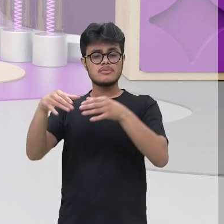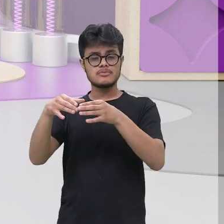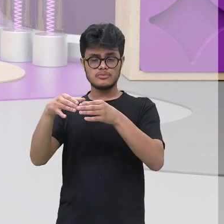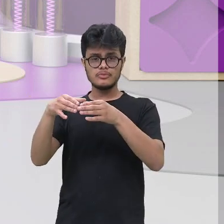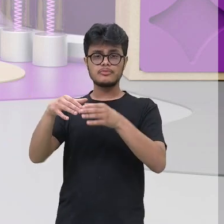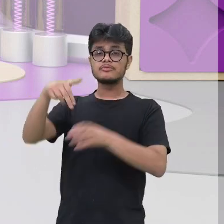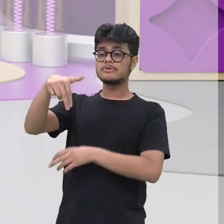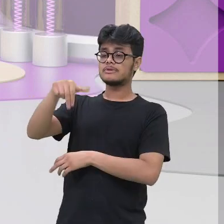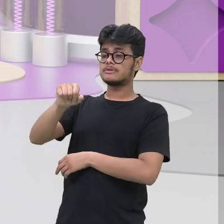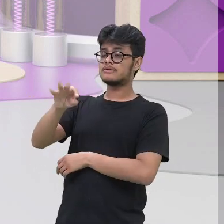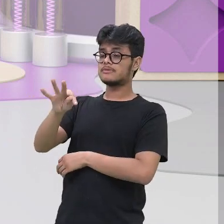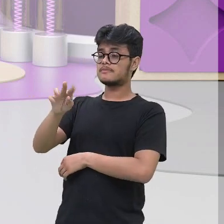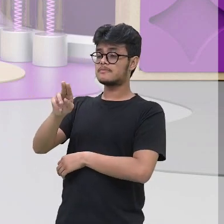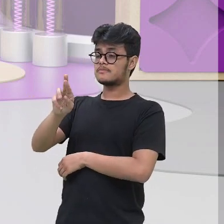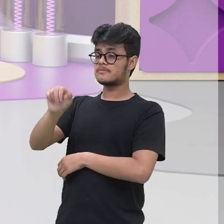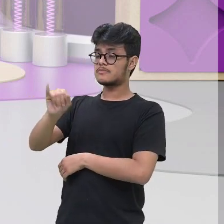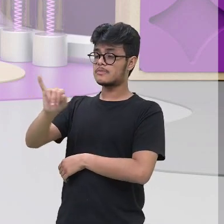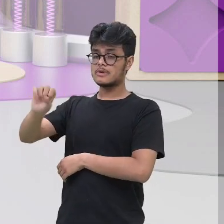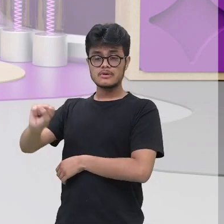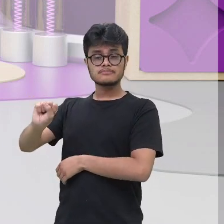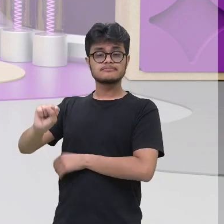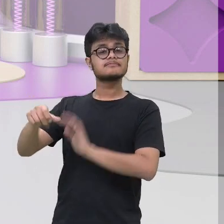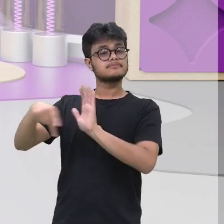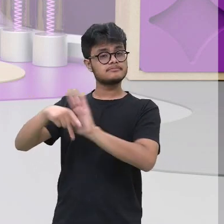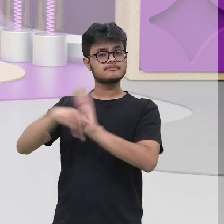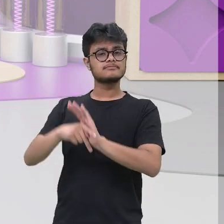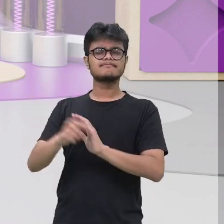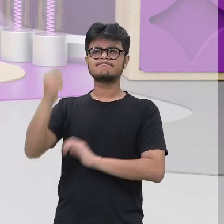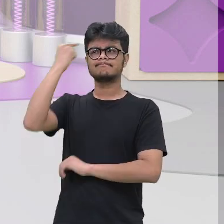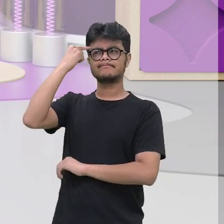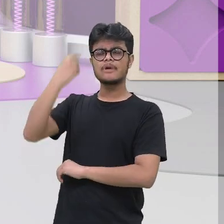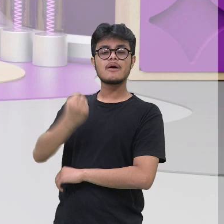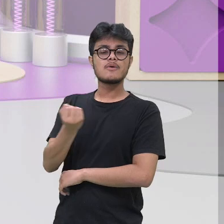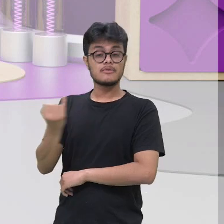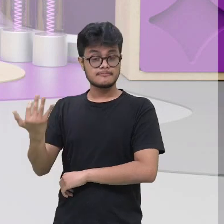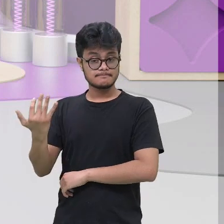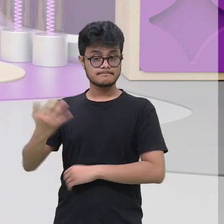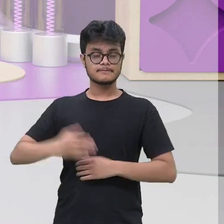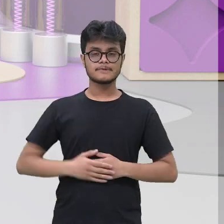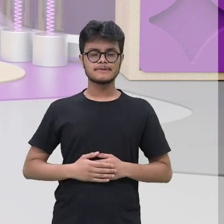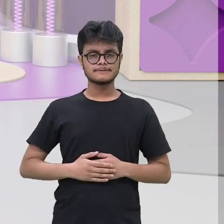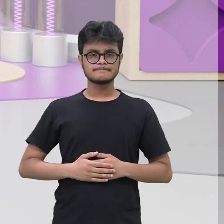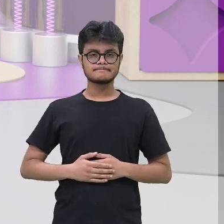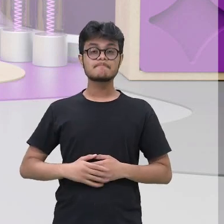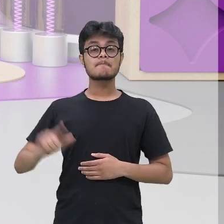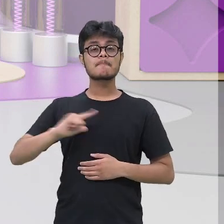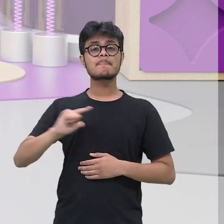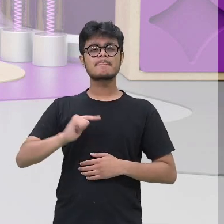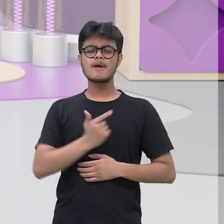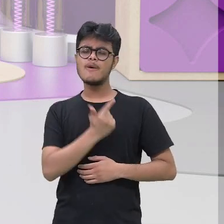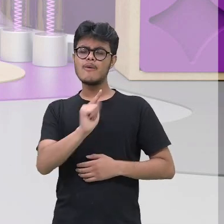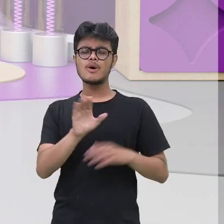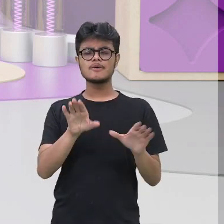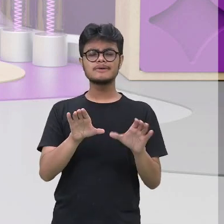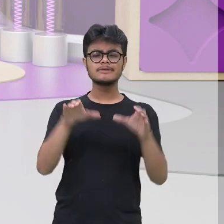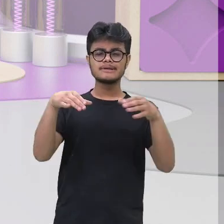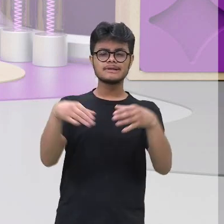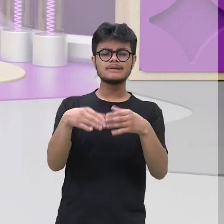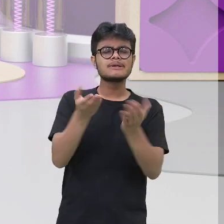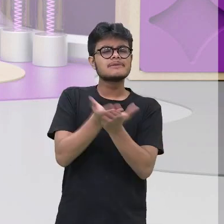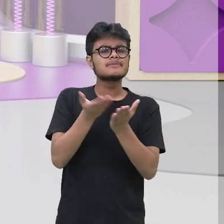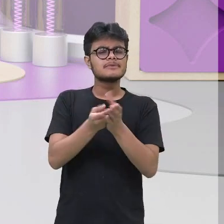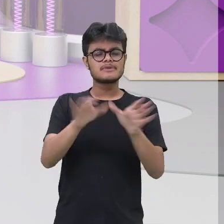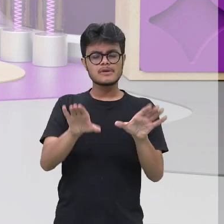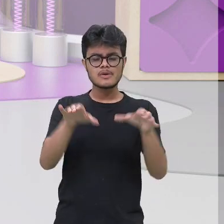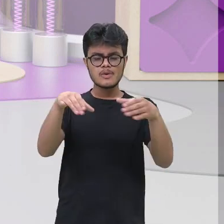certo? Então, os números naturais são aqueles números que nos dão noção de contar. Depois dos números naturais, nós estudamos outro